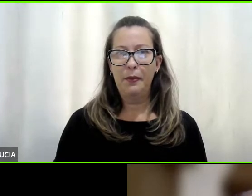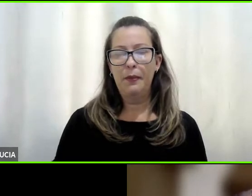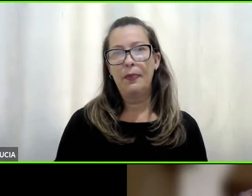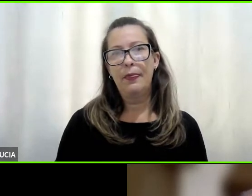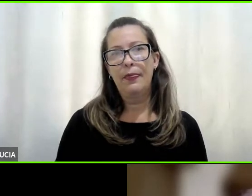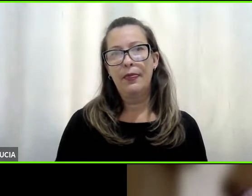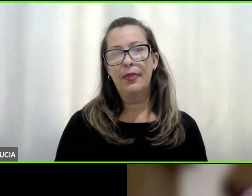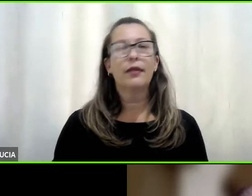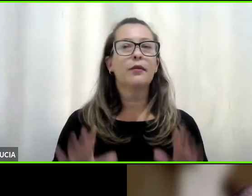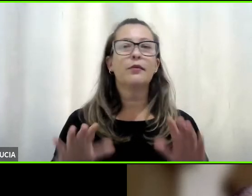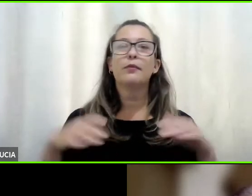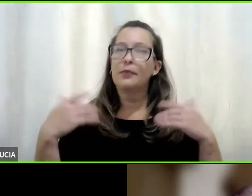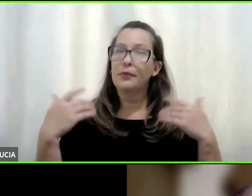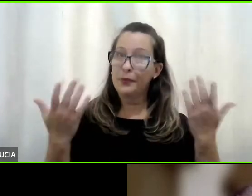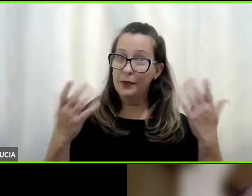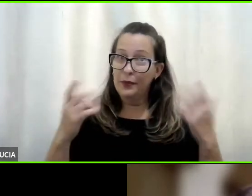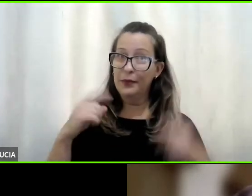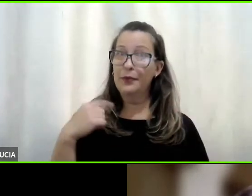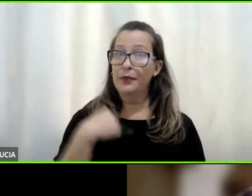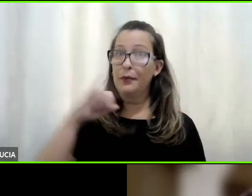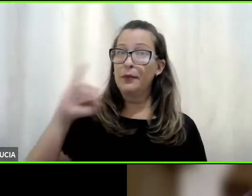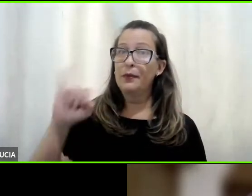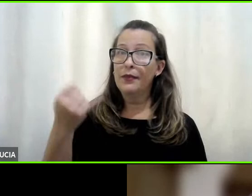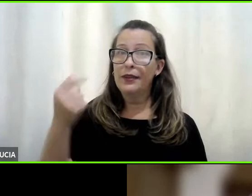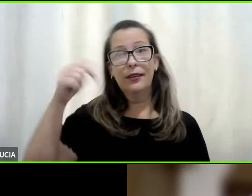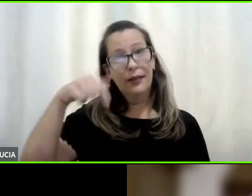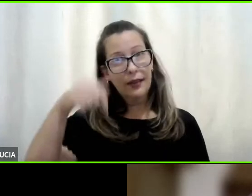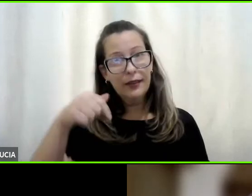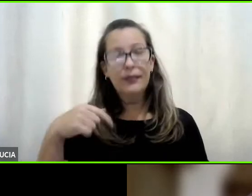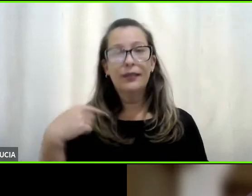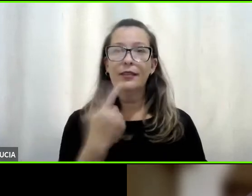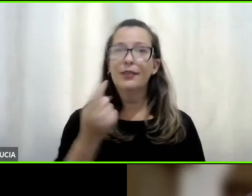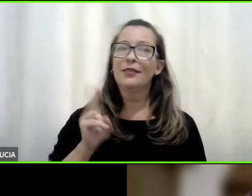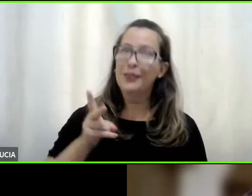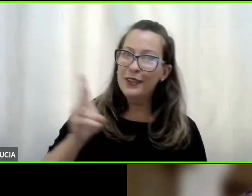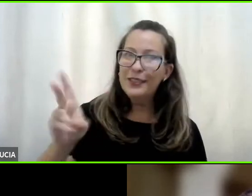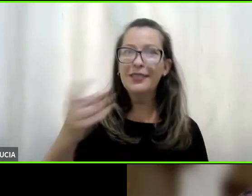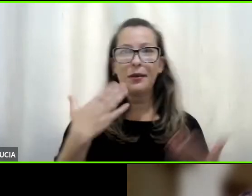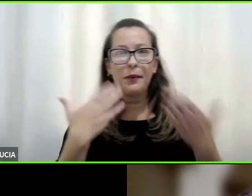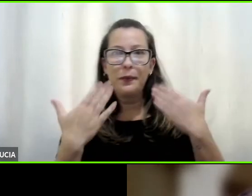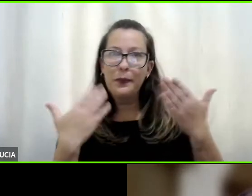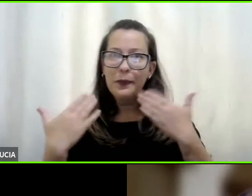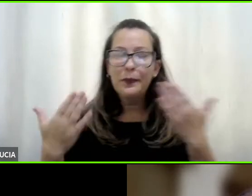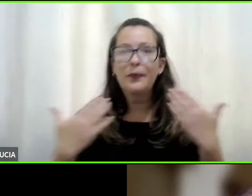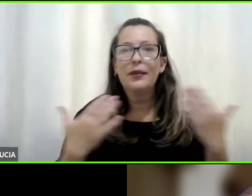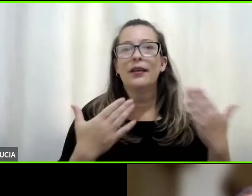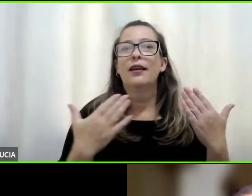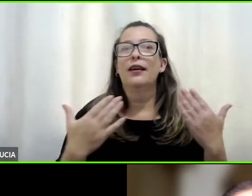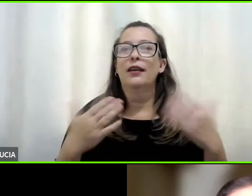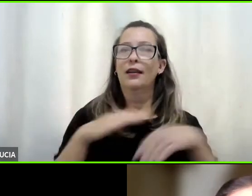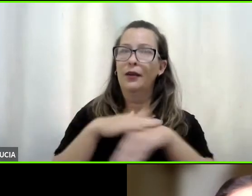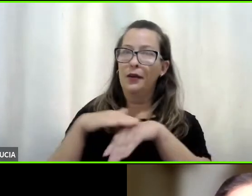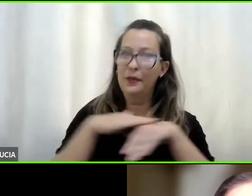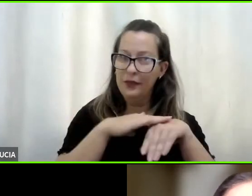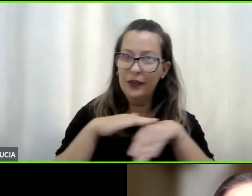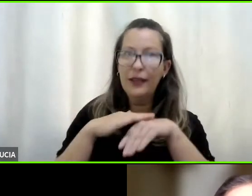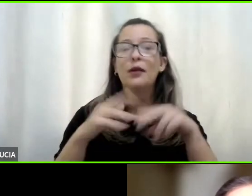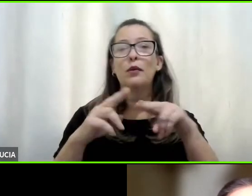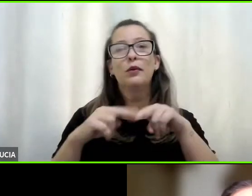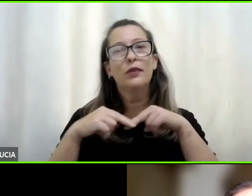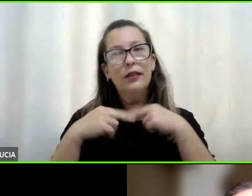Bom, então, vou aproveitando aqui para continuar essa conversa, né? Ao longo